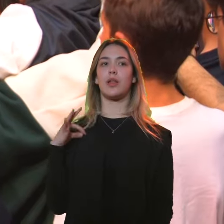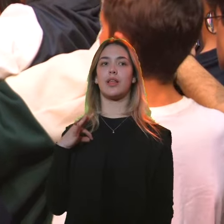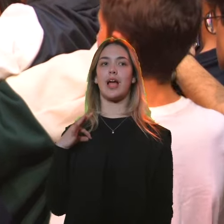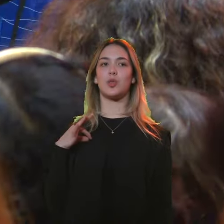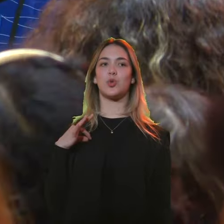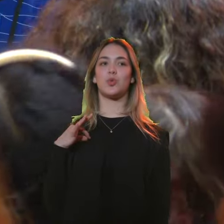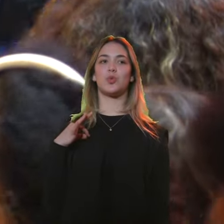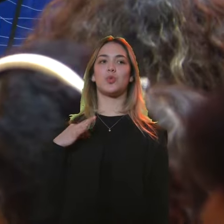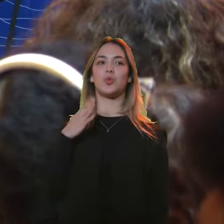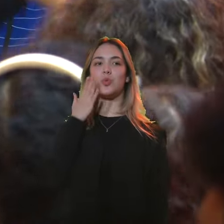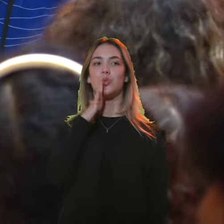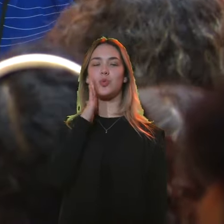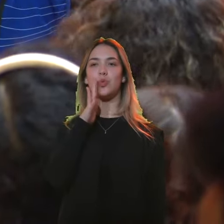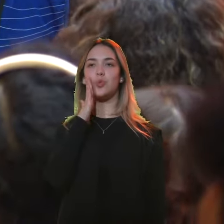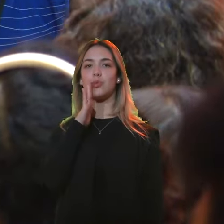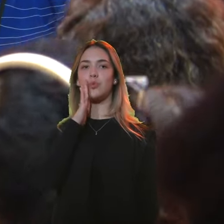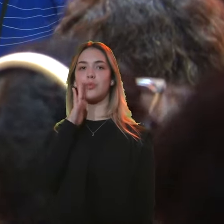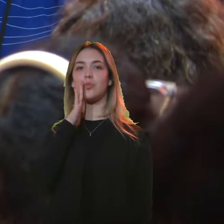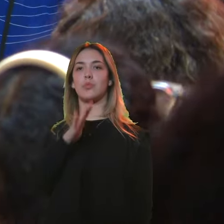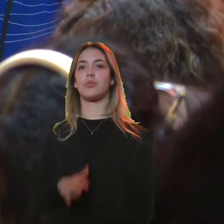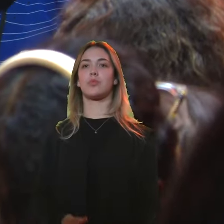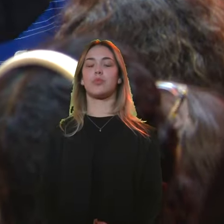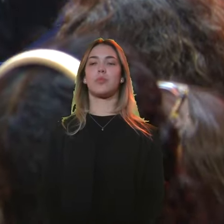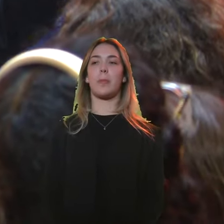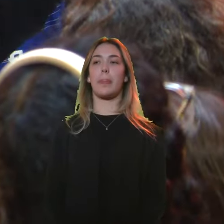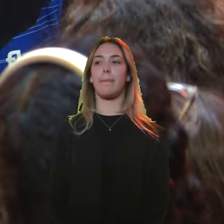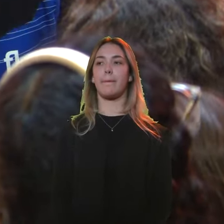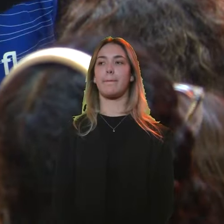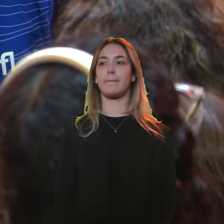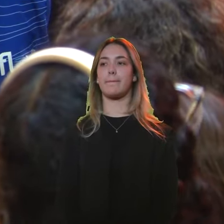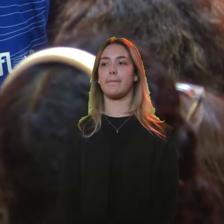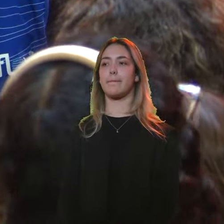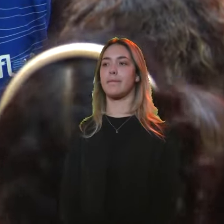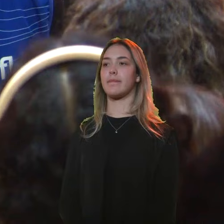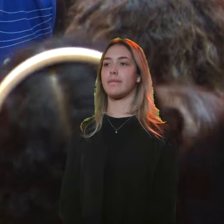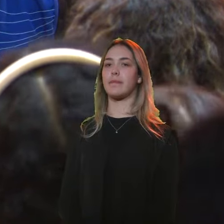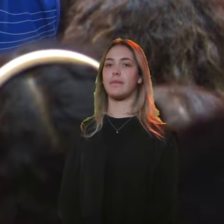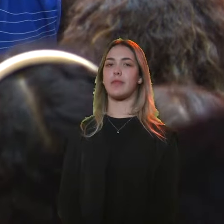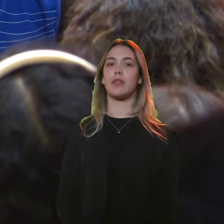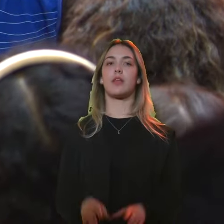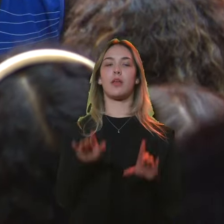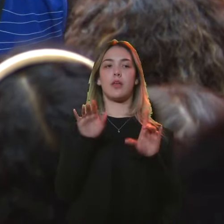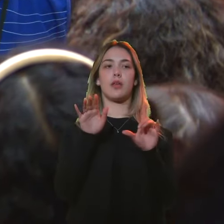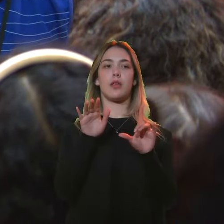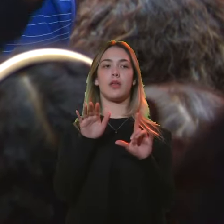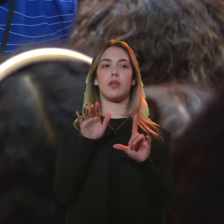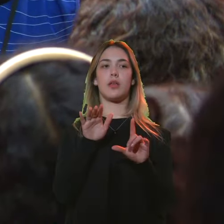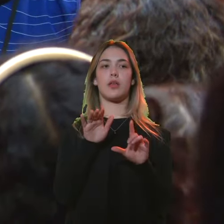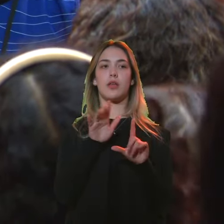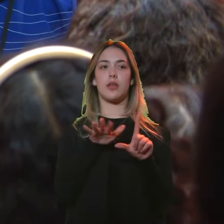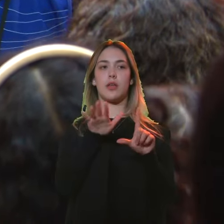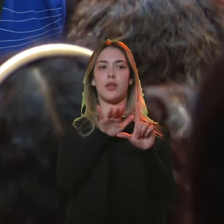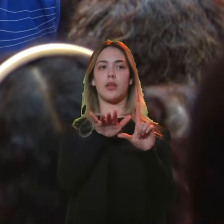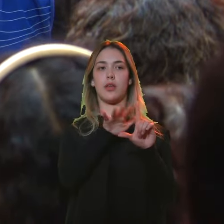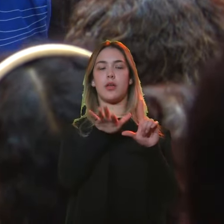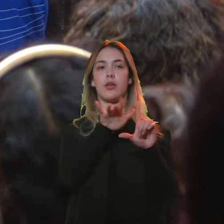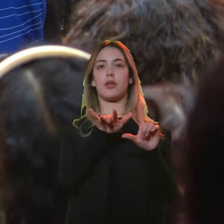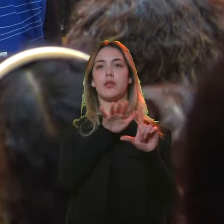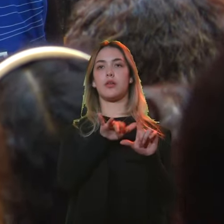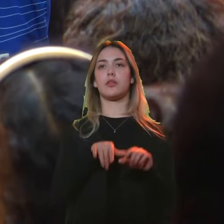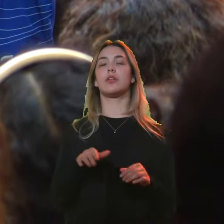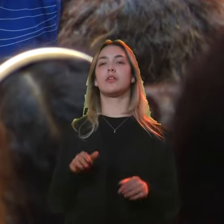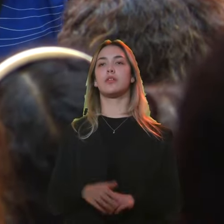e preto, eles estão atrás de vocês, mas não tem para todos vocês. Tem aquele QR Code ali. O que eu vou pedir? Eu vou orar com